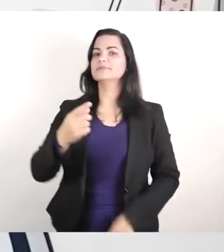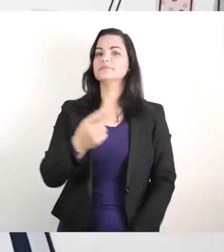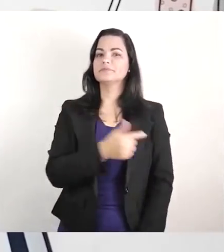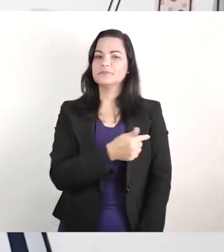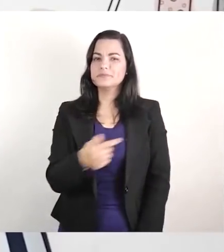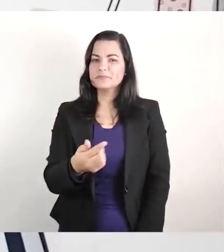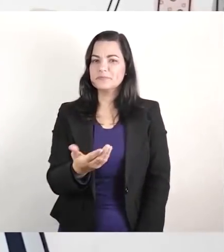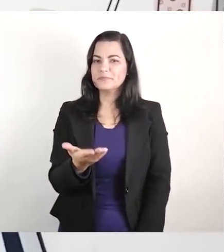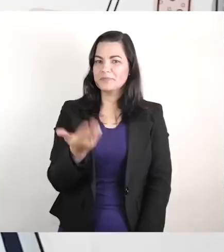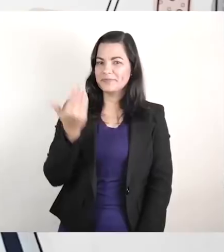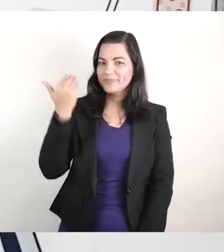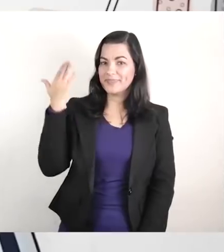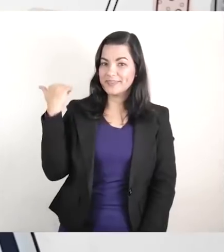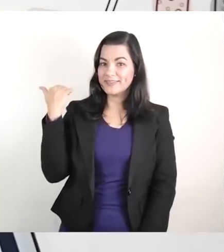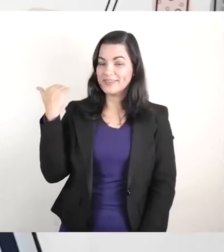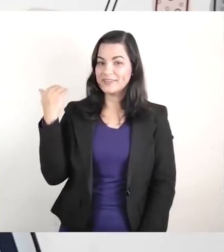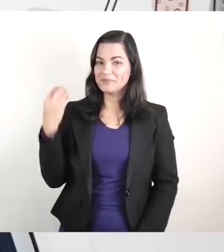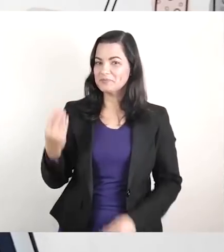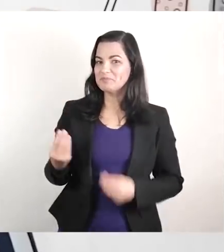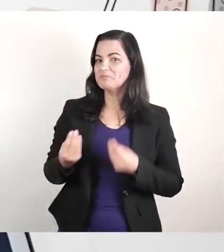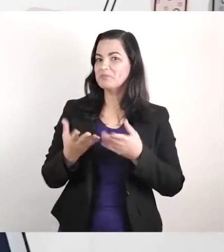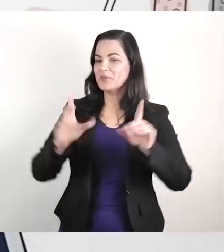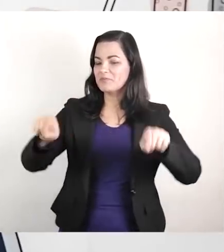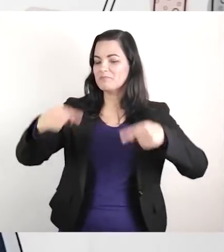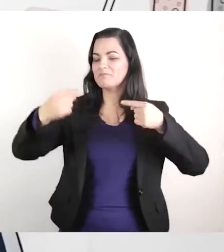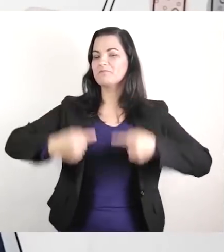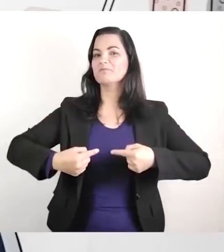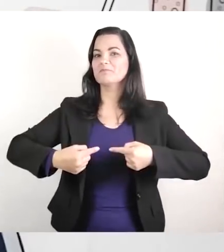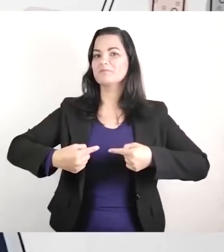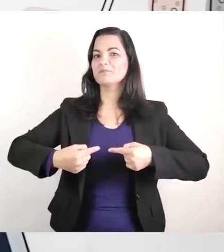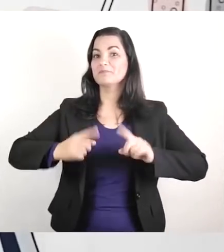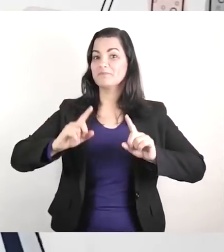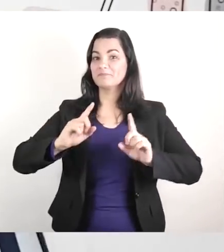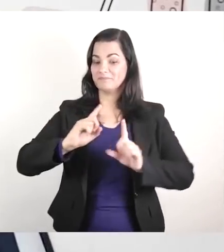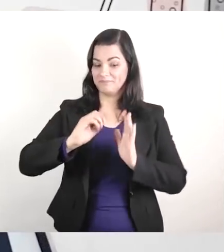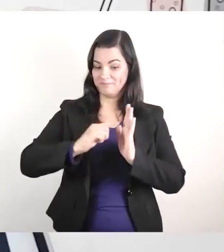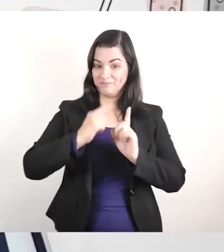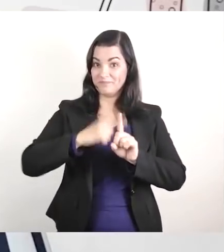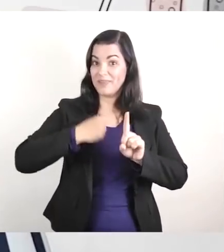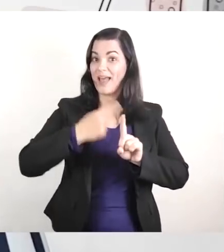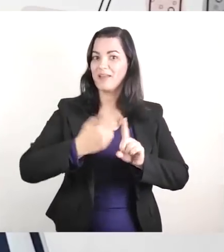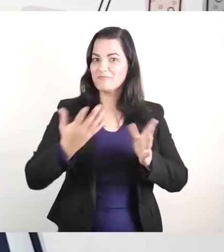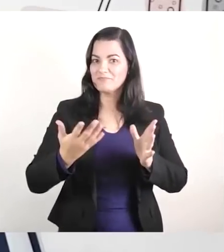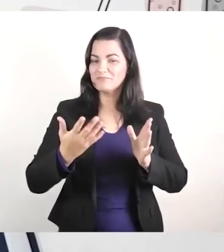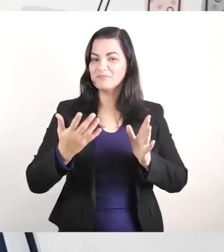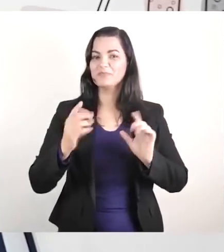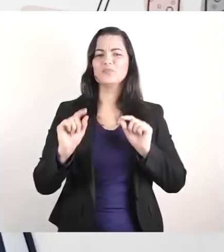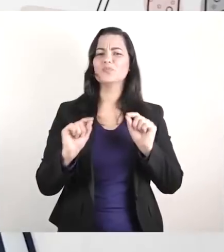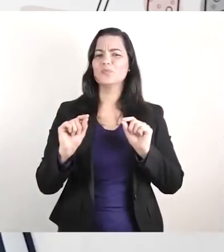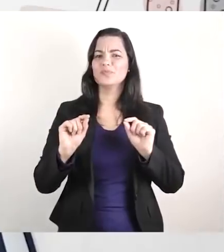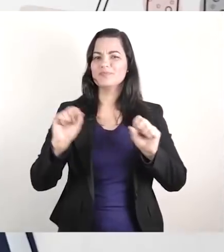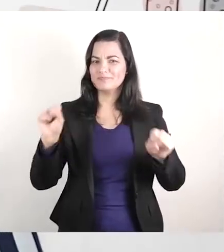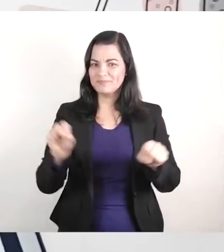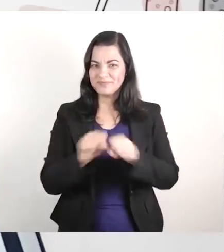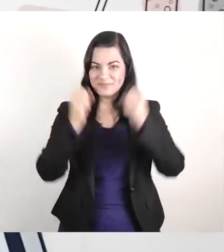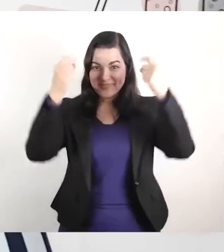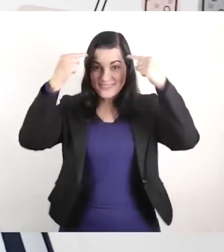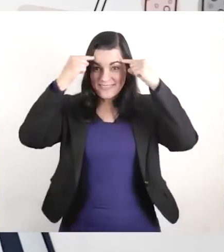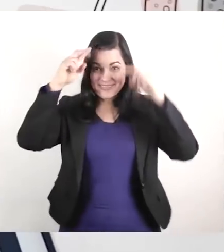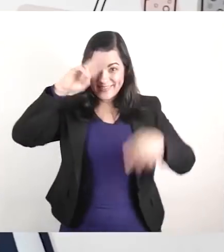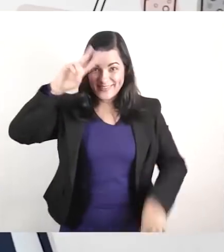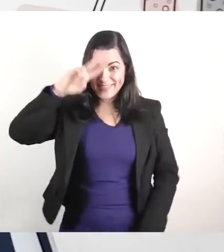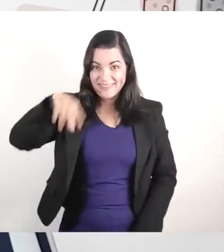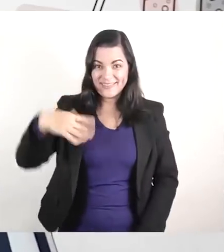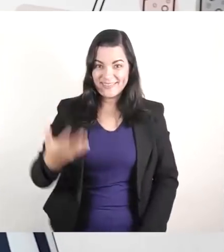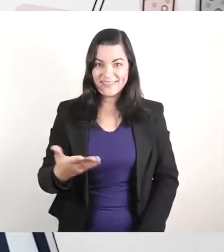passada, colocamos um desafio a mais nos nossos encontros, que é o Quebrando a Cuca.